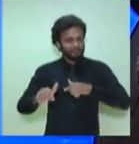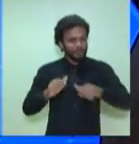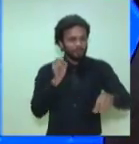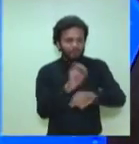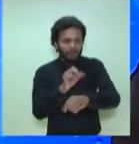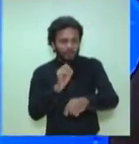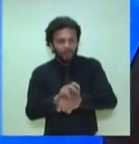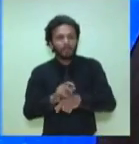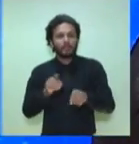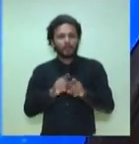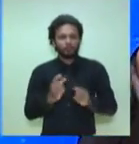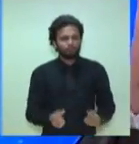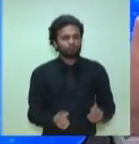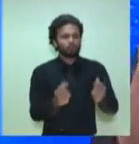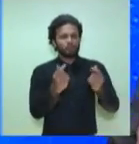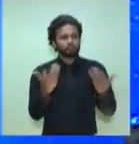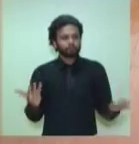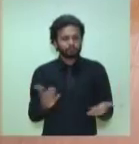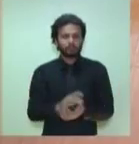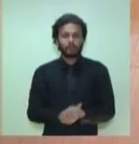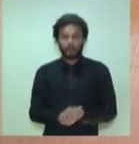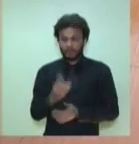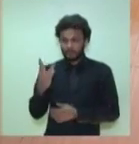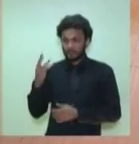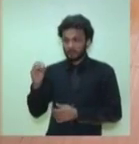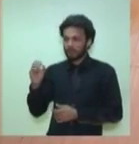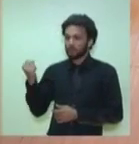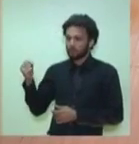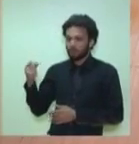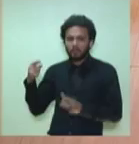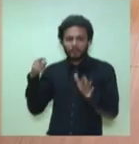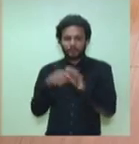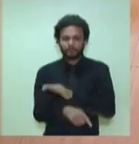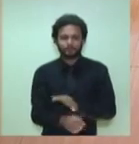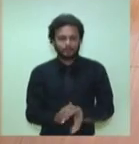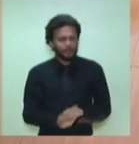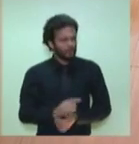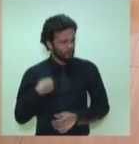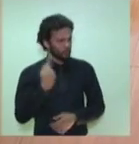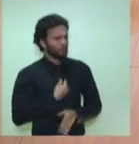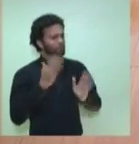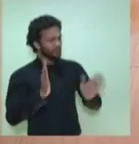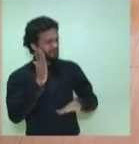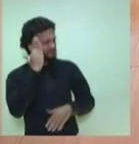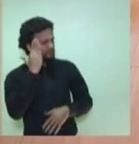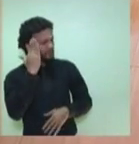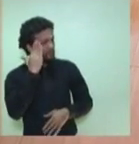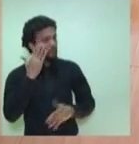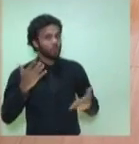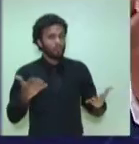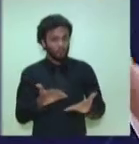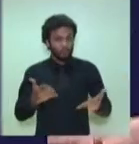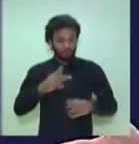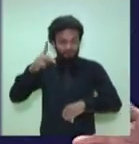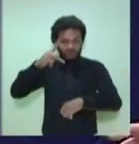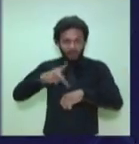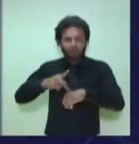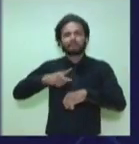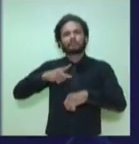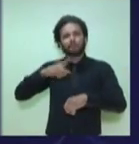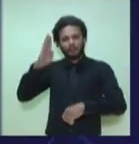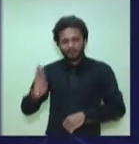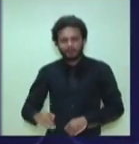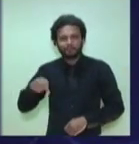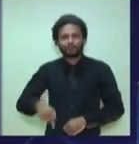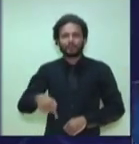senhor tem 30 segundos para fazer a sua pergunta para o candidato Arthur Neto. Bem, todos nós sabemos que hoje o país vive uma crise.